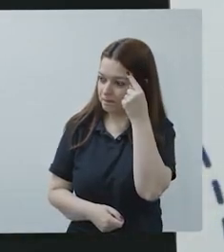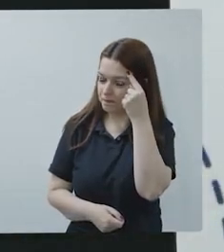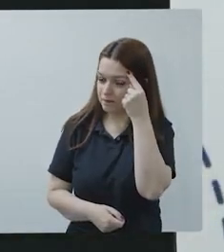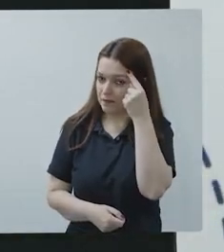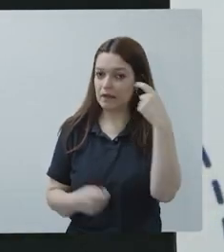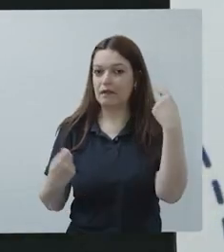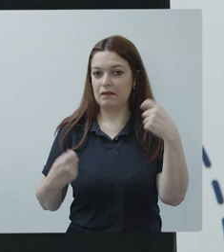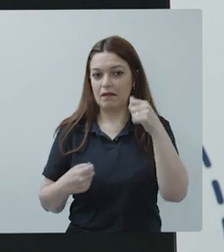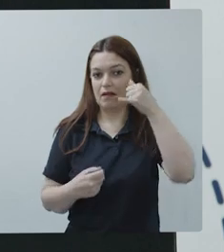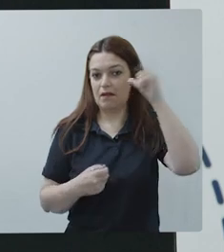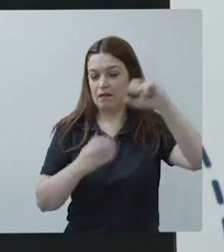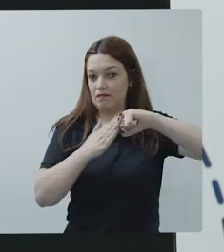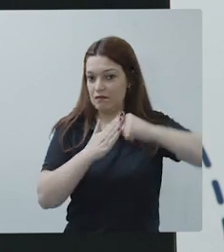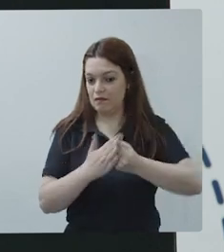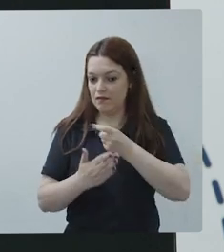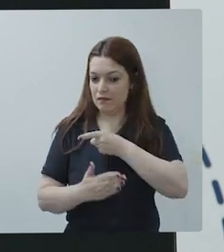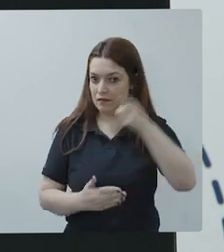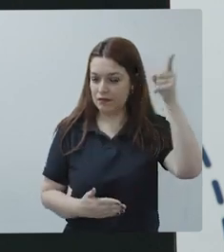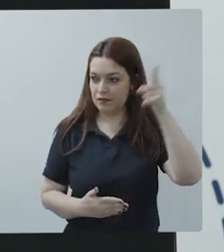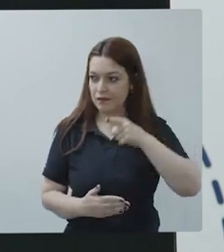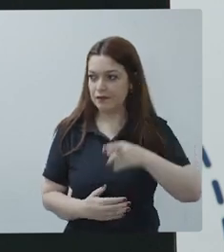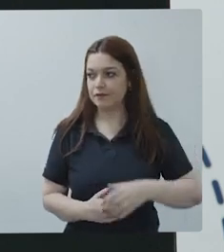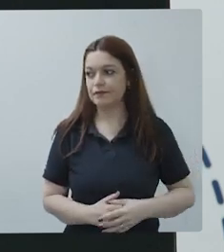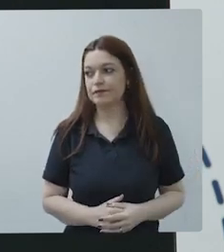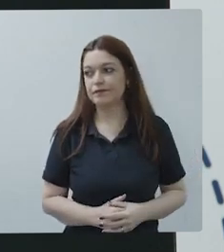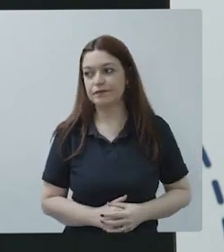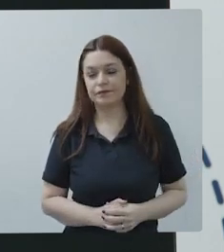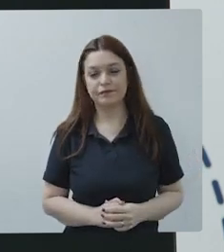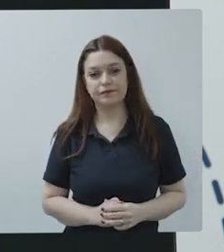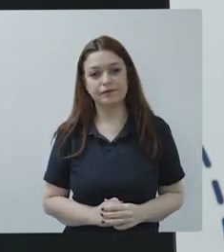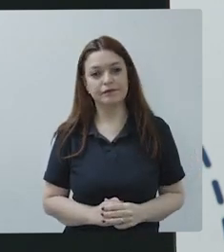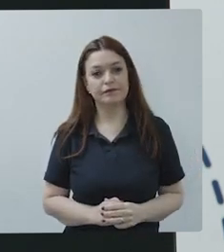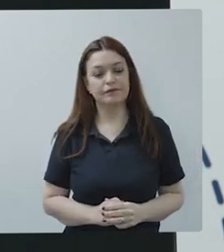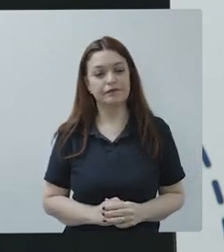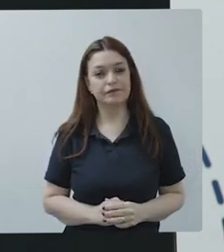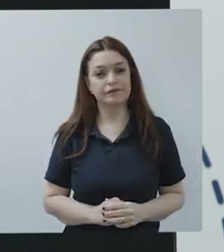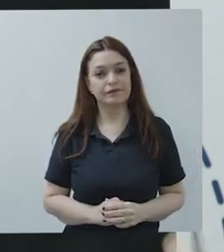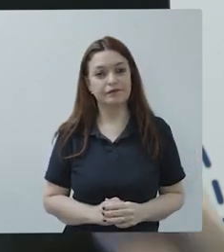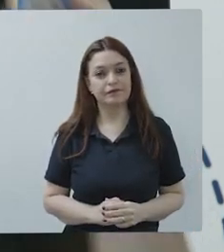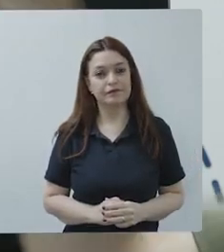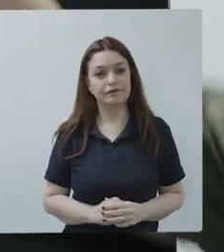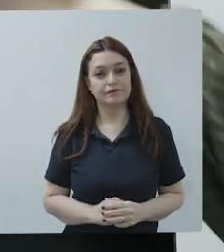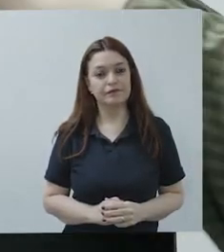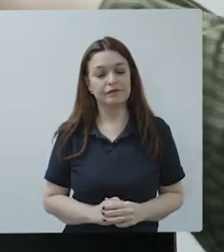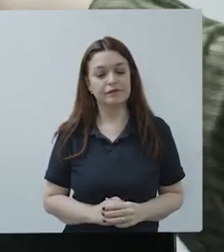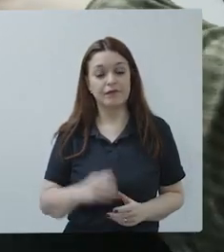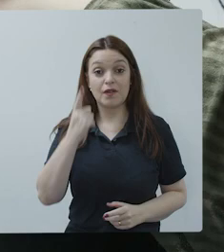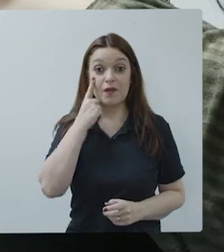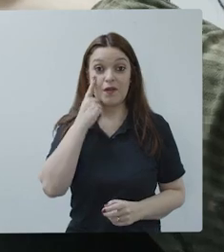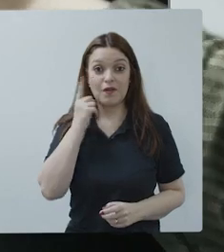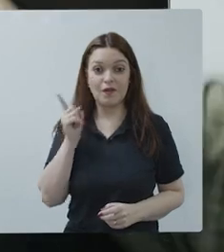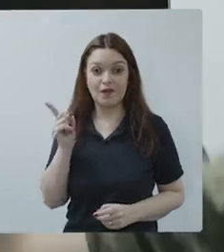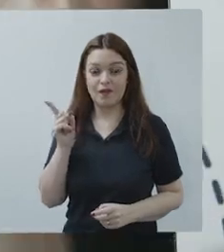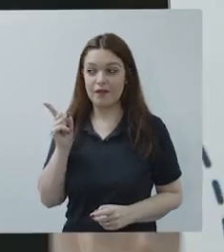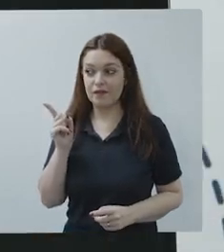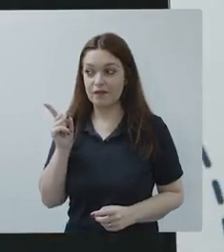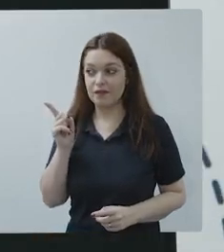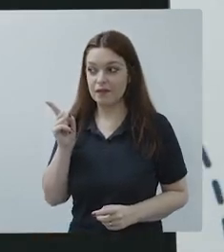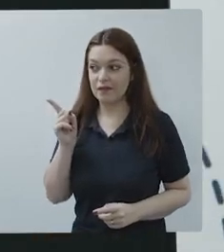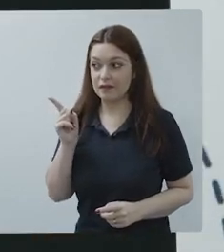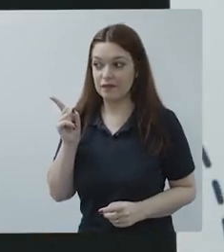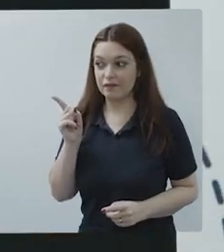ó, né? Aqui embaixo. Ah, ó, olá, olá,